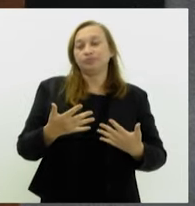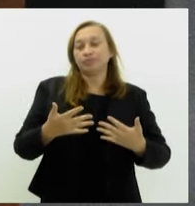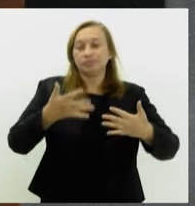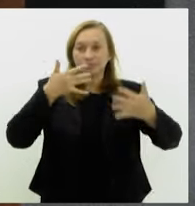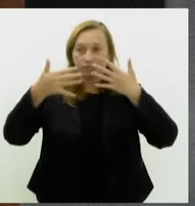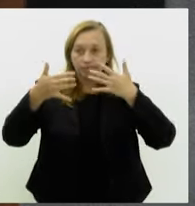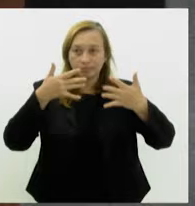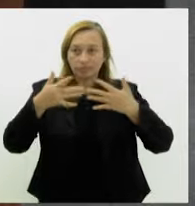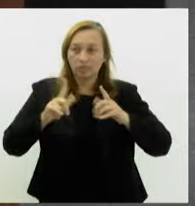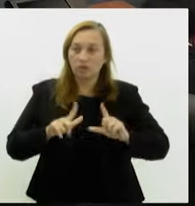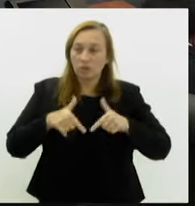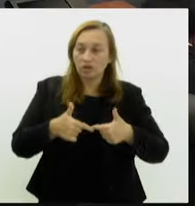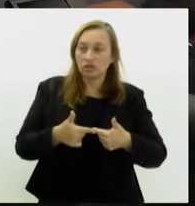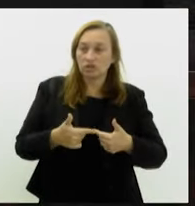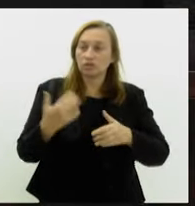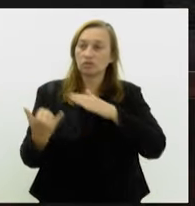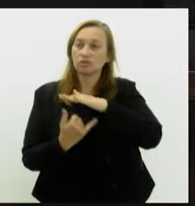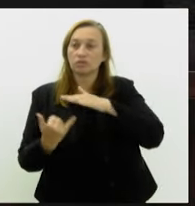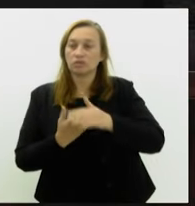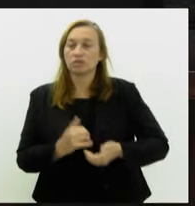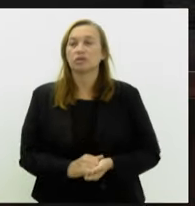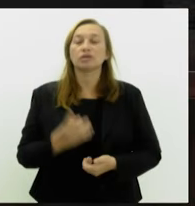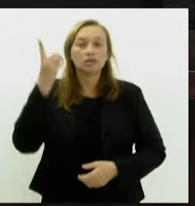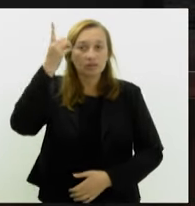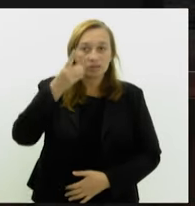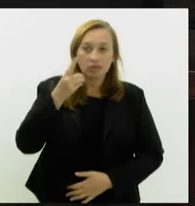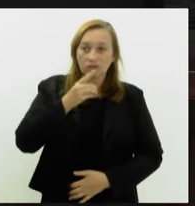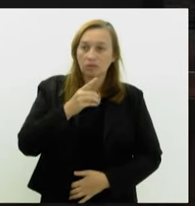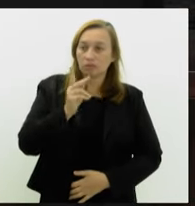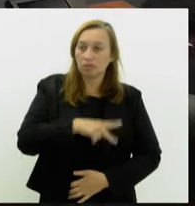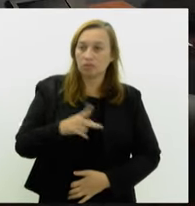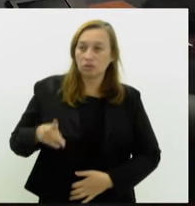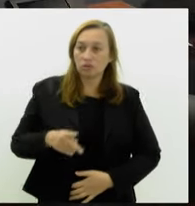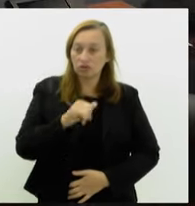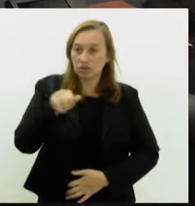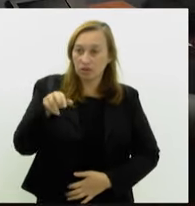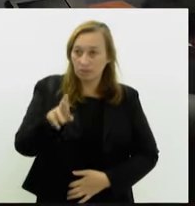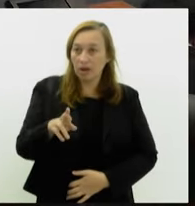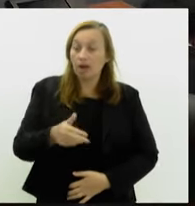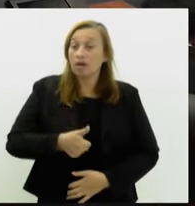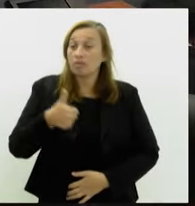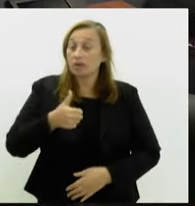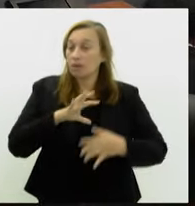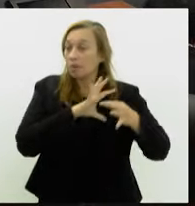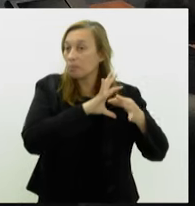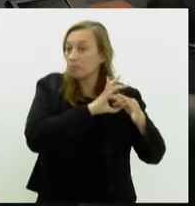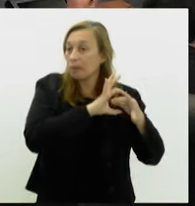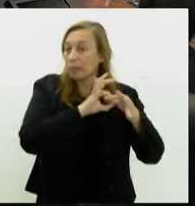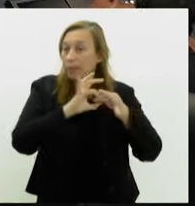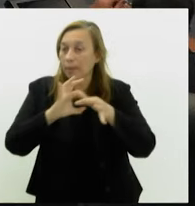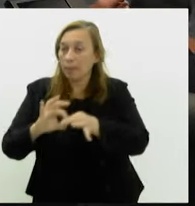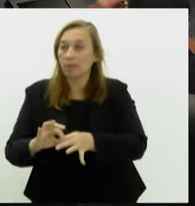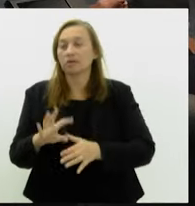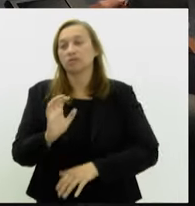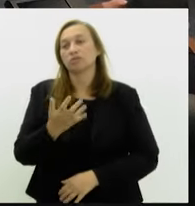instituições. Presidenta, deputado professor Josimar. Primeiro, vou na mesma linha dos colegas,